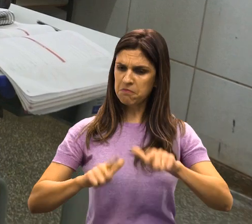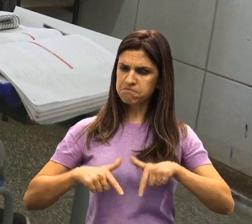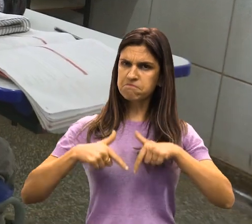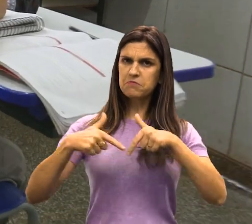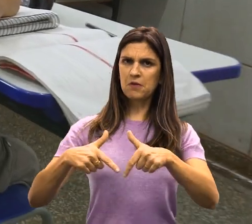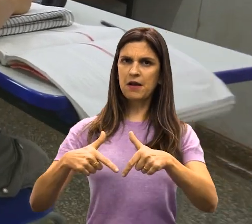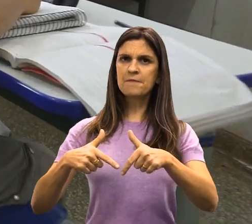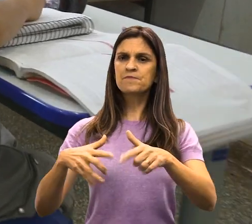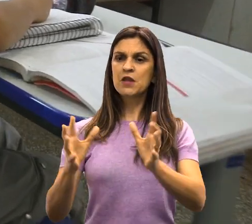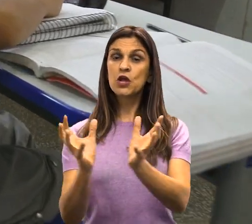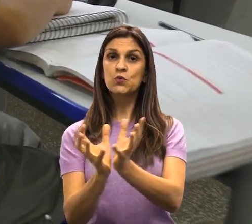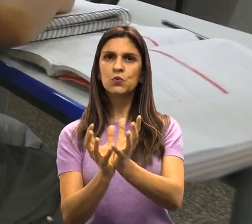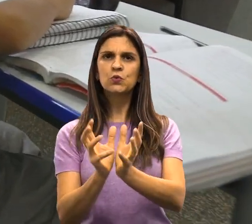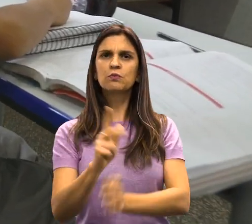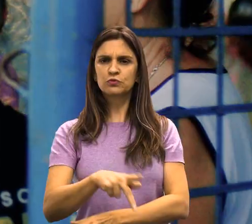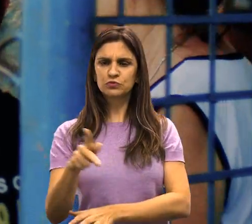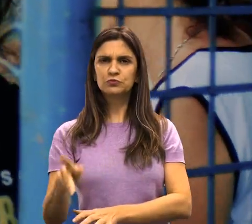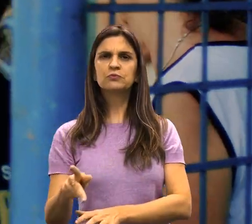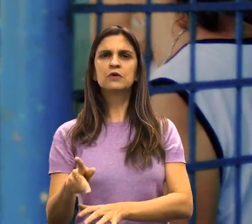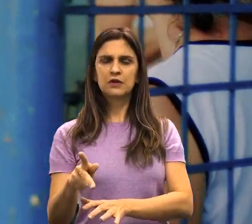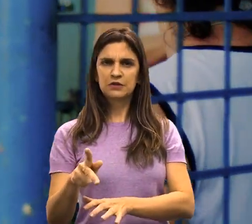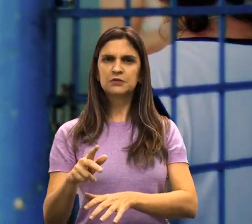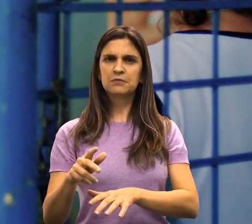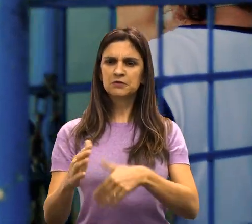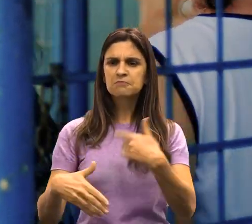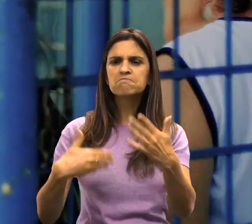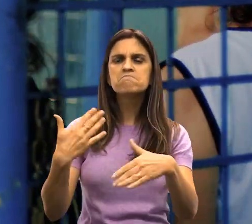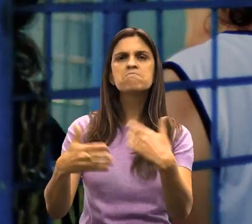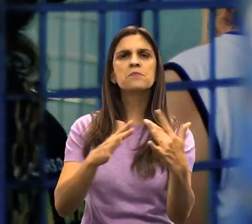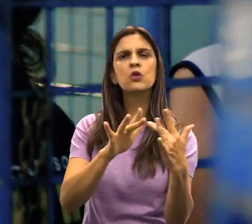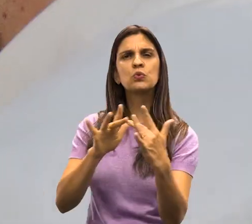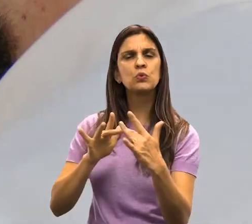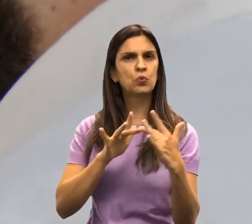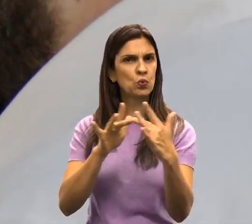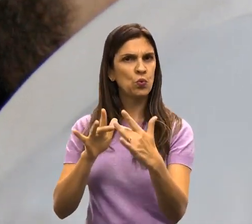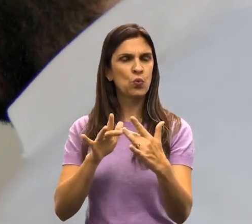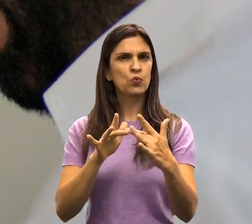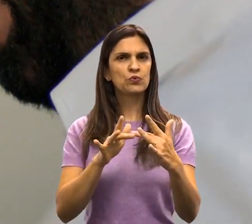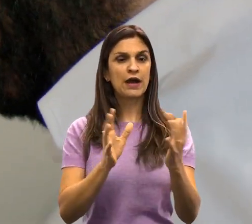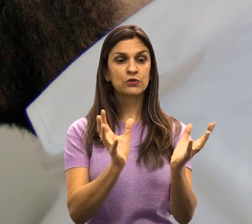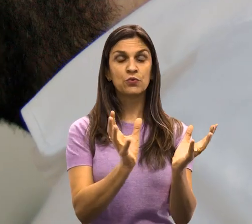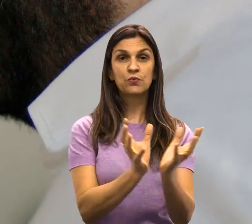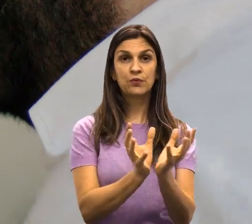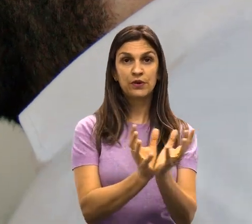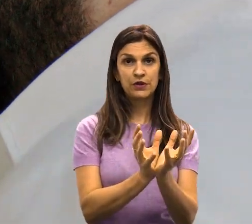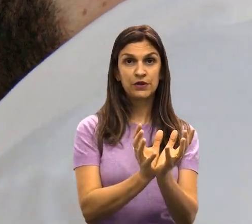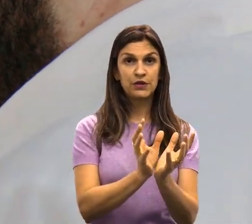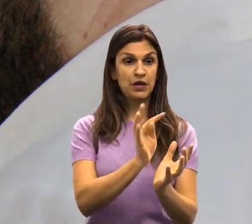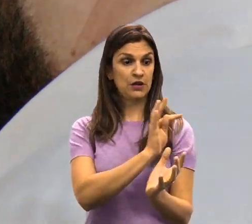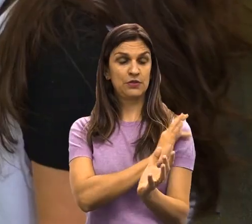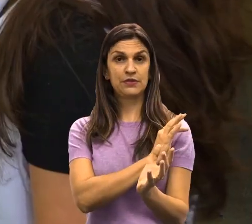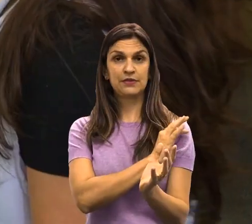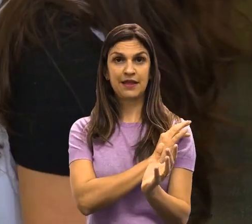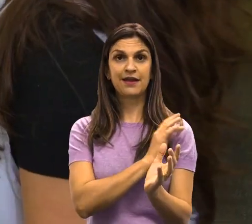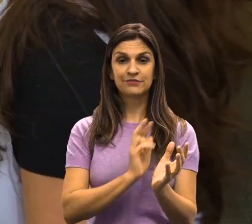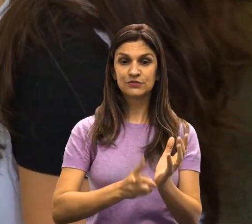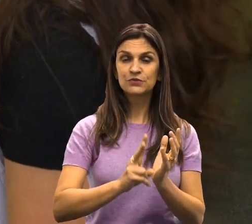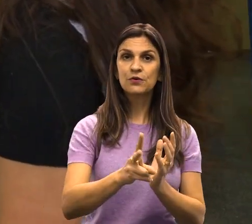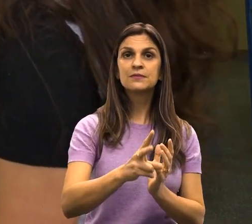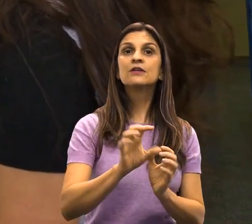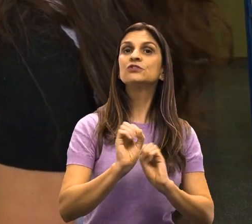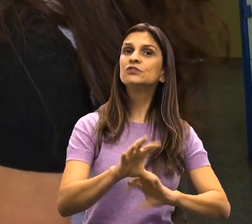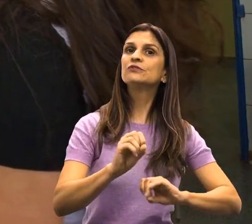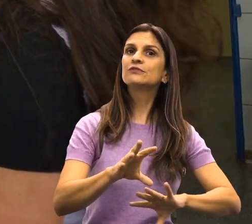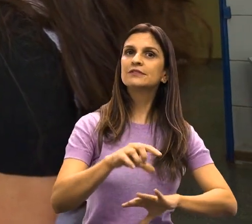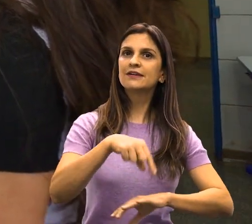de perto pela categoria e pelo vereador que é presidente da Comissão de Educação na Casa de Leis. A